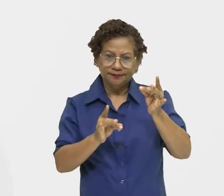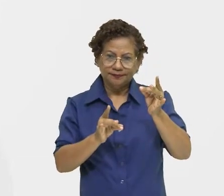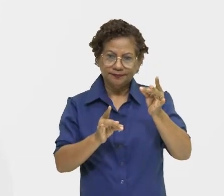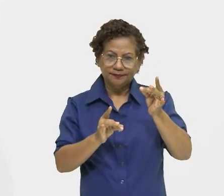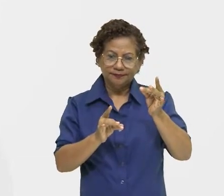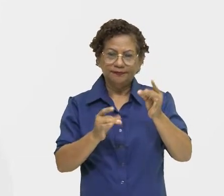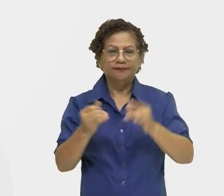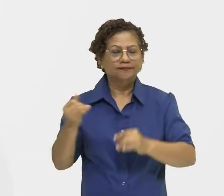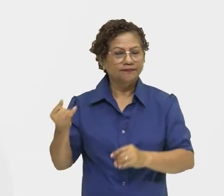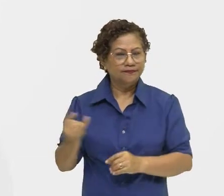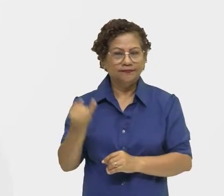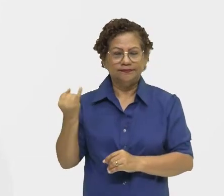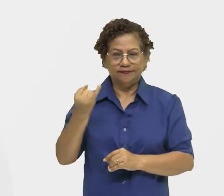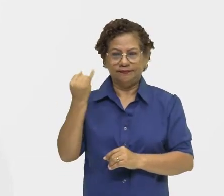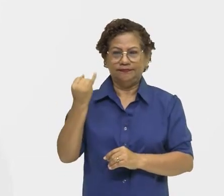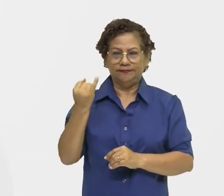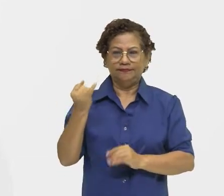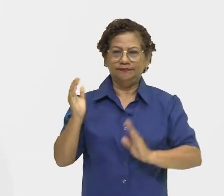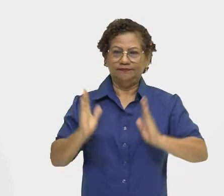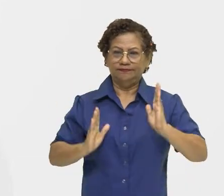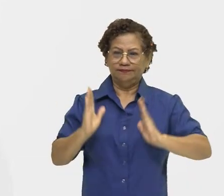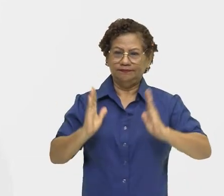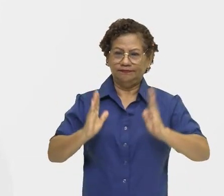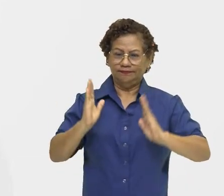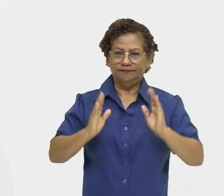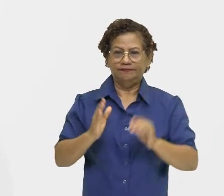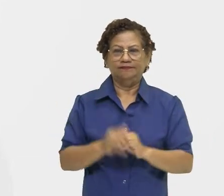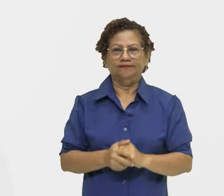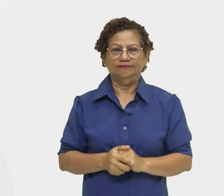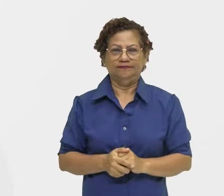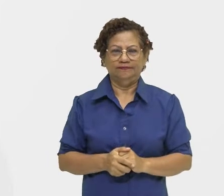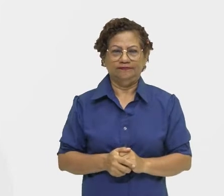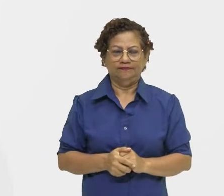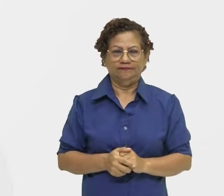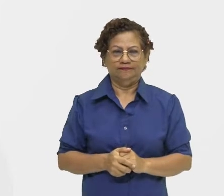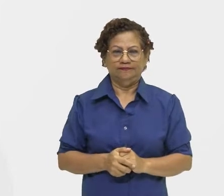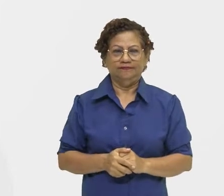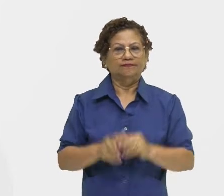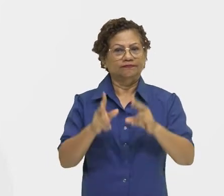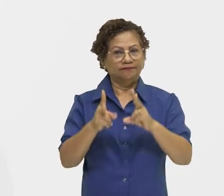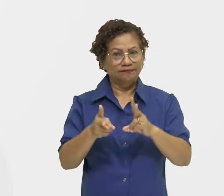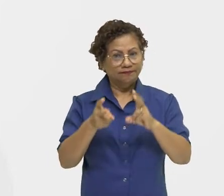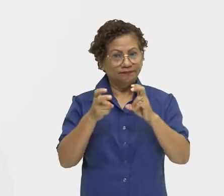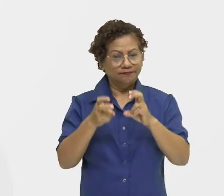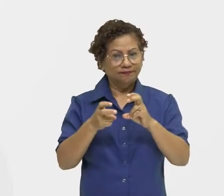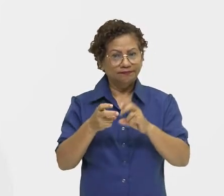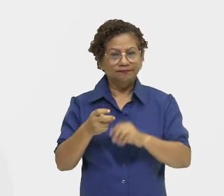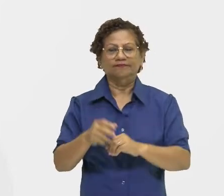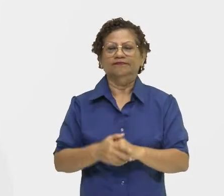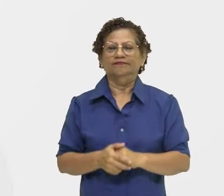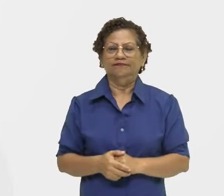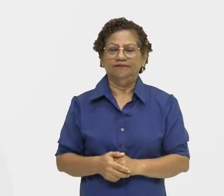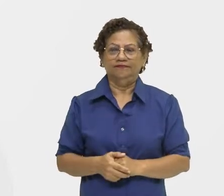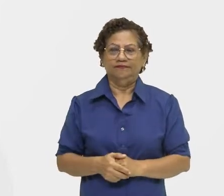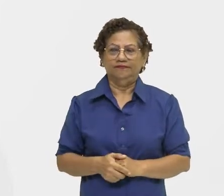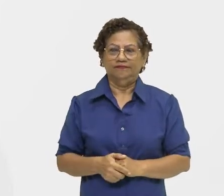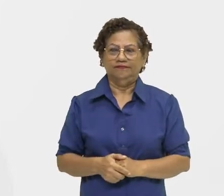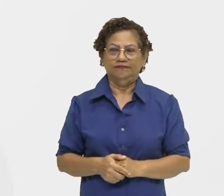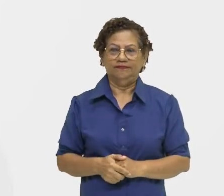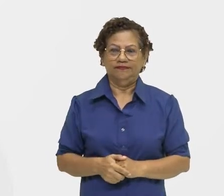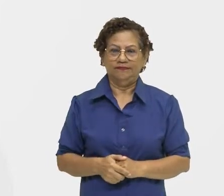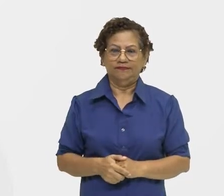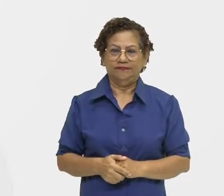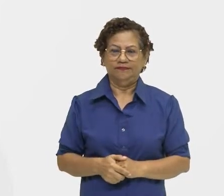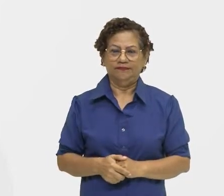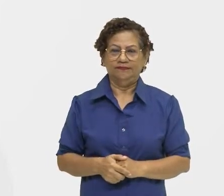mais importante aparece em tamanho maior em relação às demais,